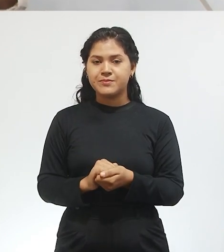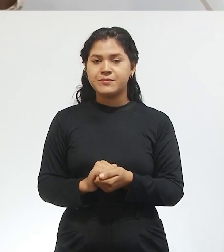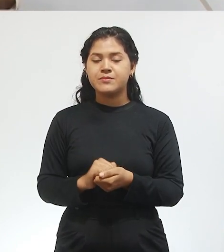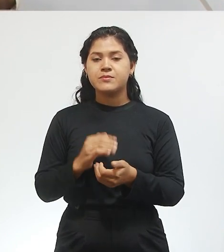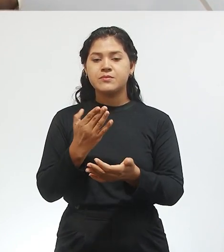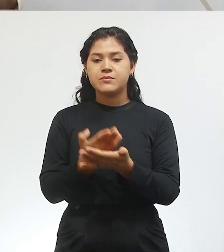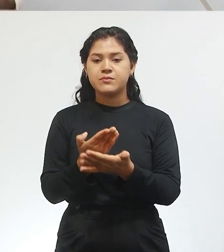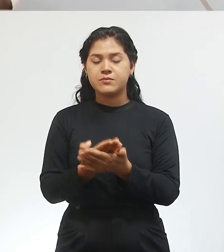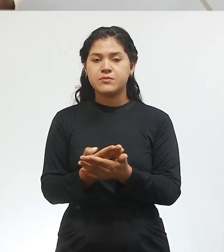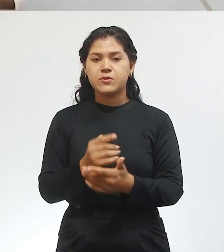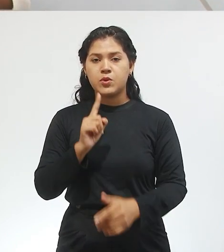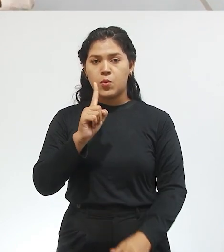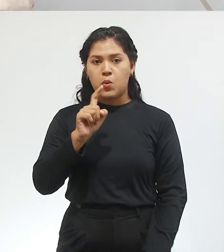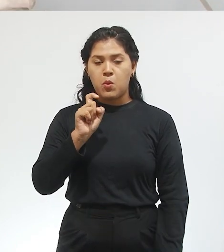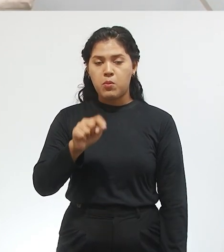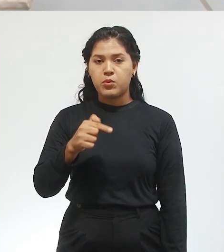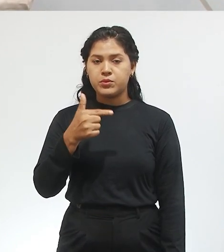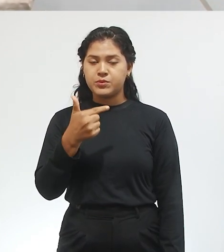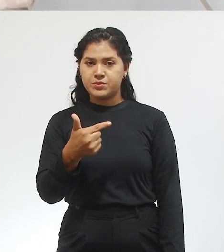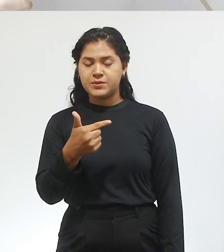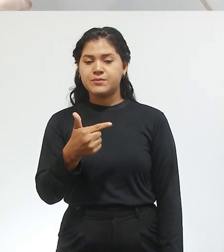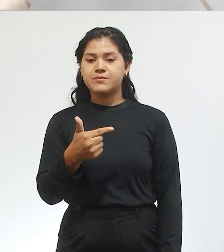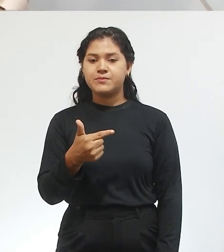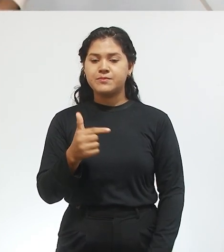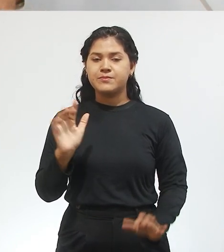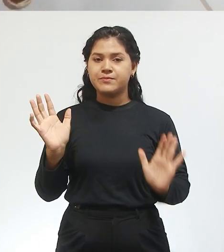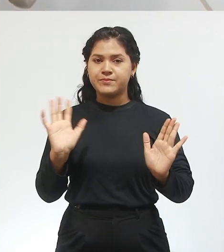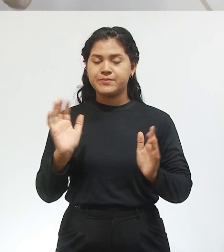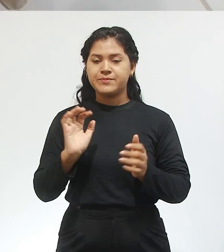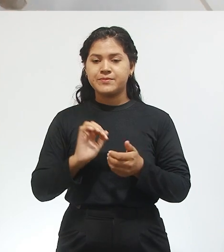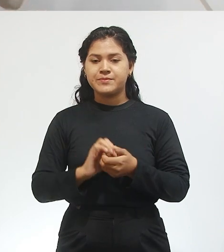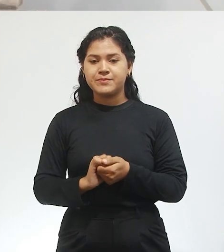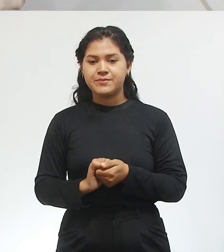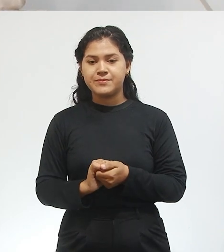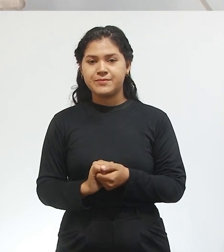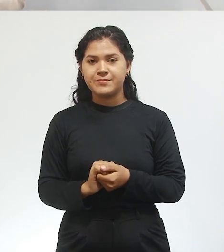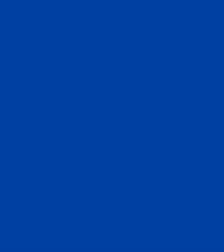unidade 1.2 e até mais. Tchau, tchau.